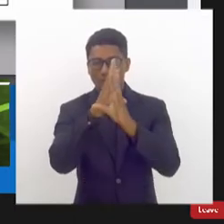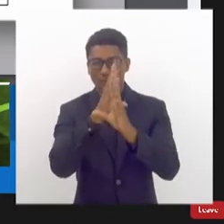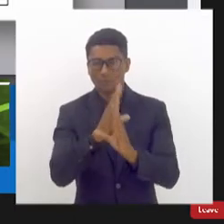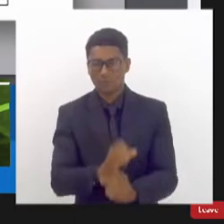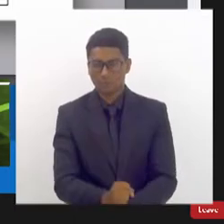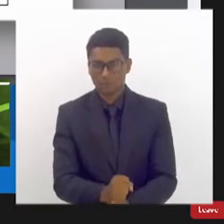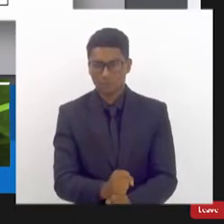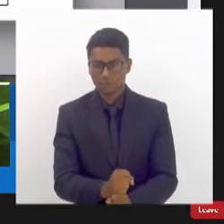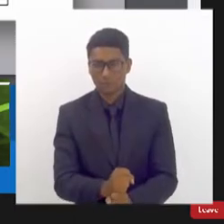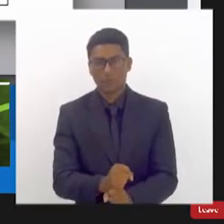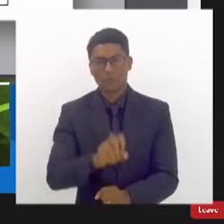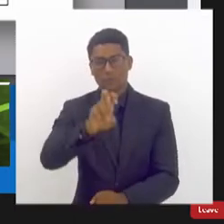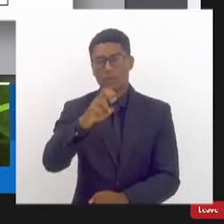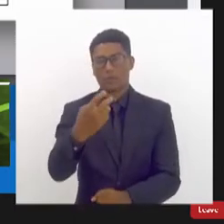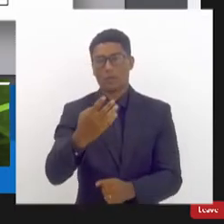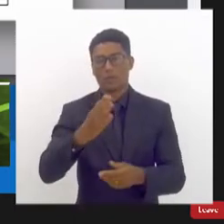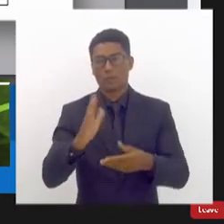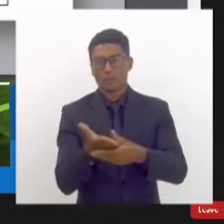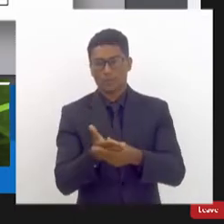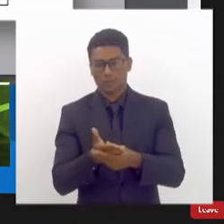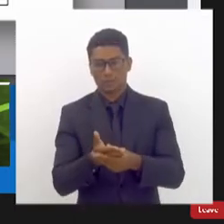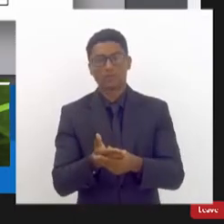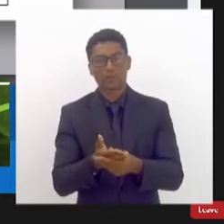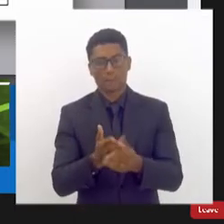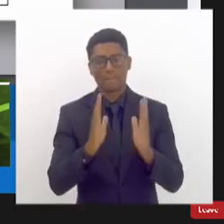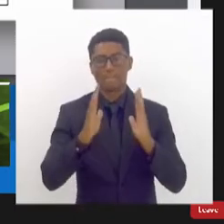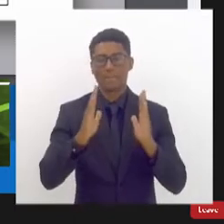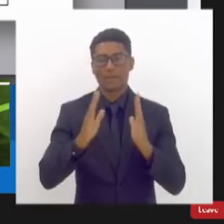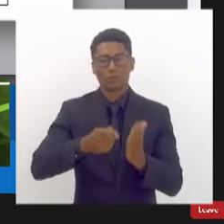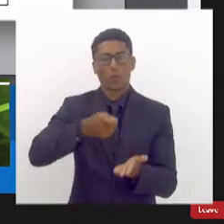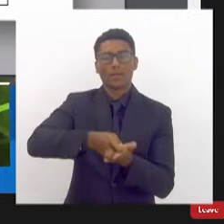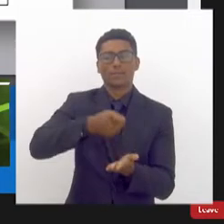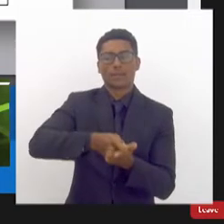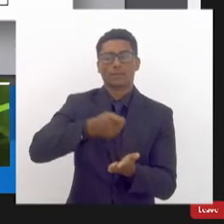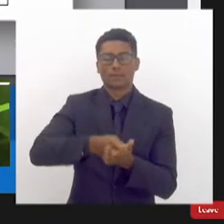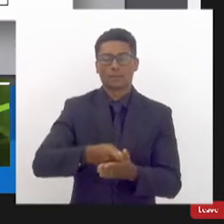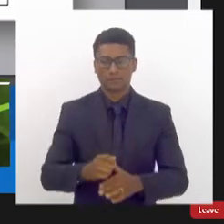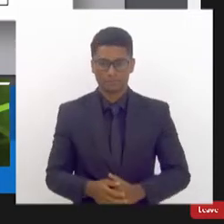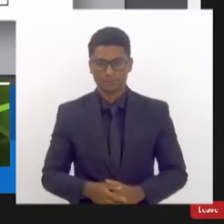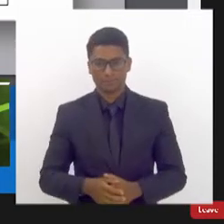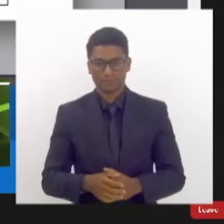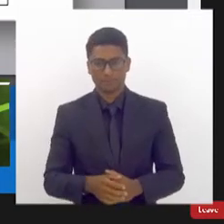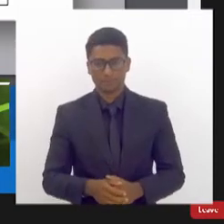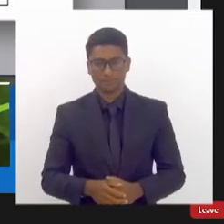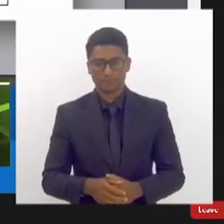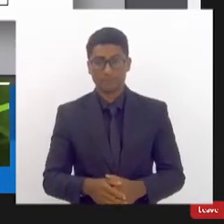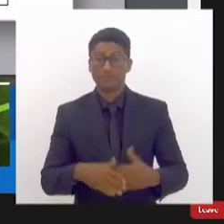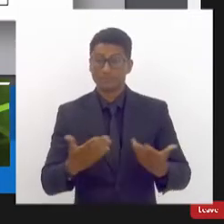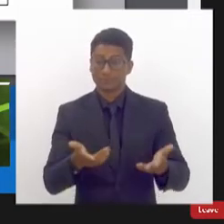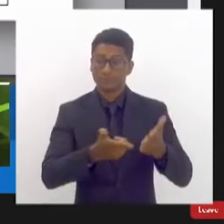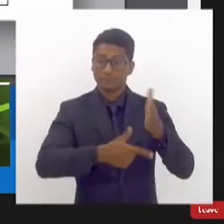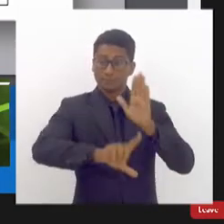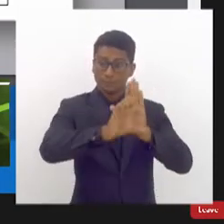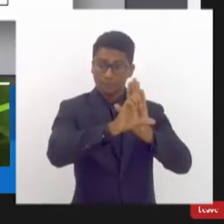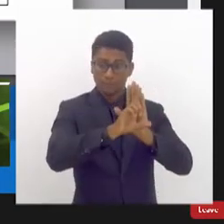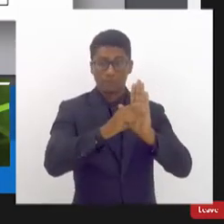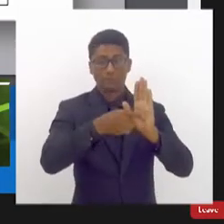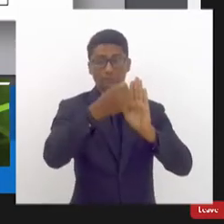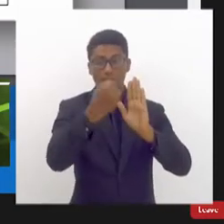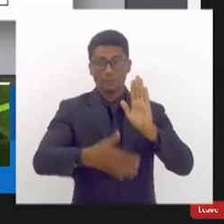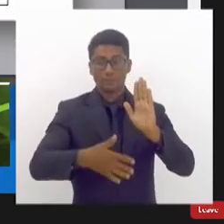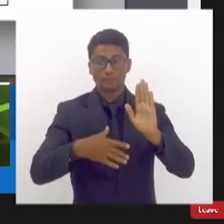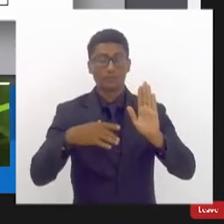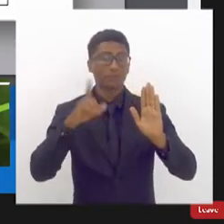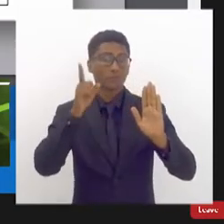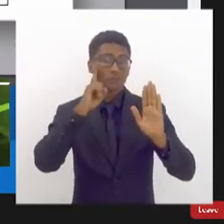53, 54 que a gente está em fase de exigência. Essa fase de exigência, deputado, pela lei, ela teria que ter 15 dias